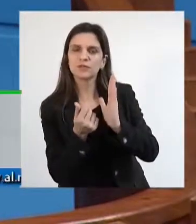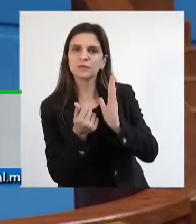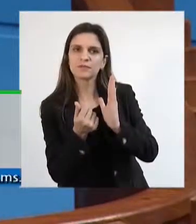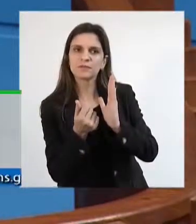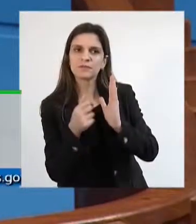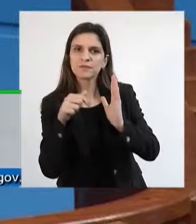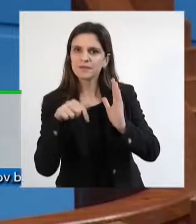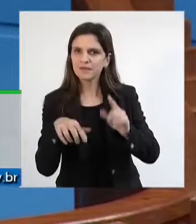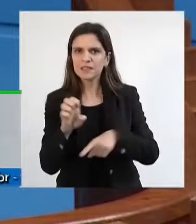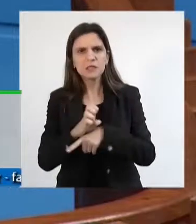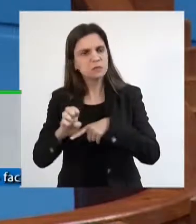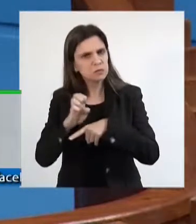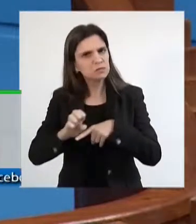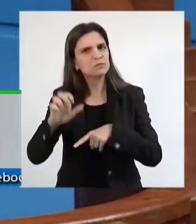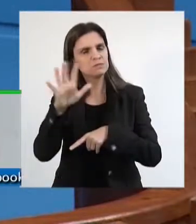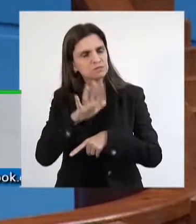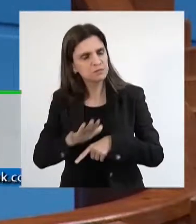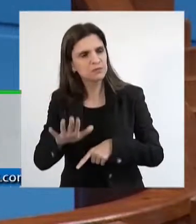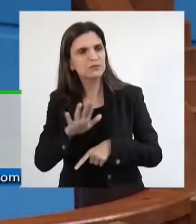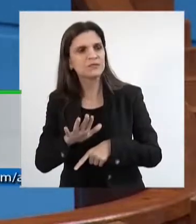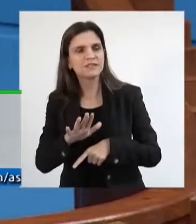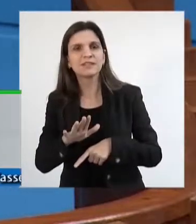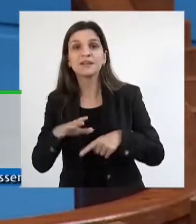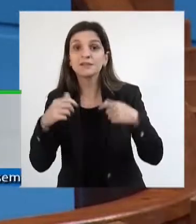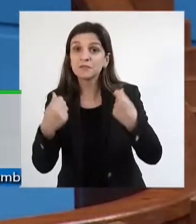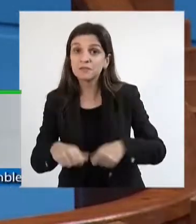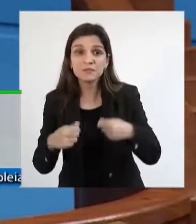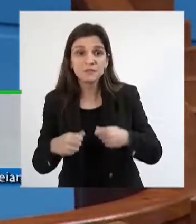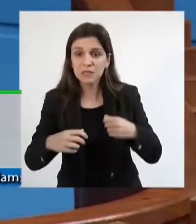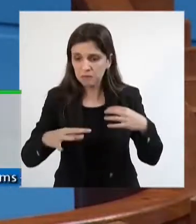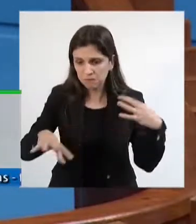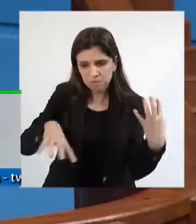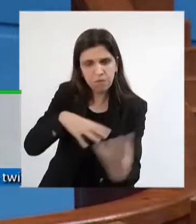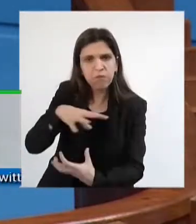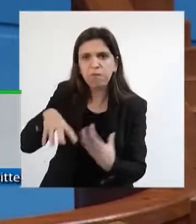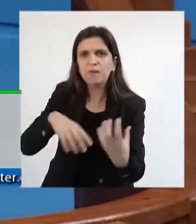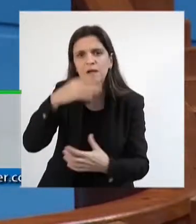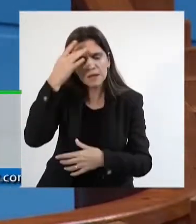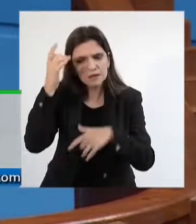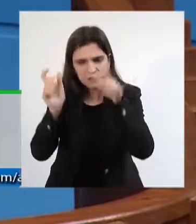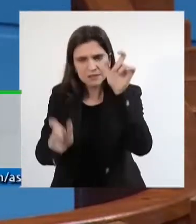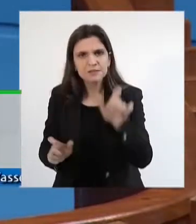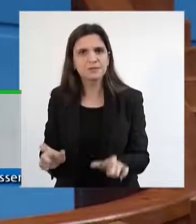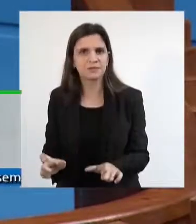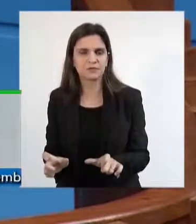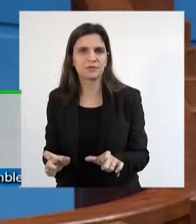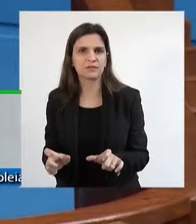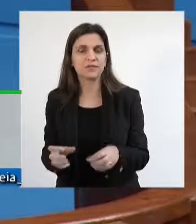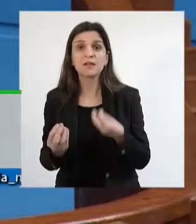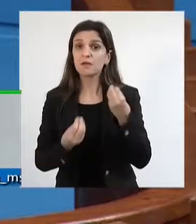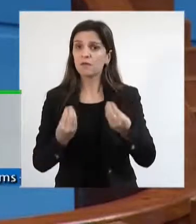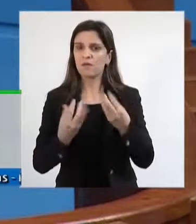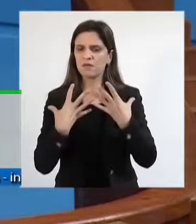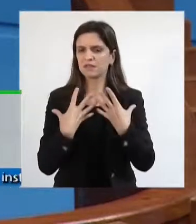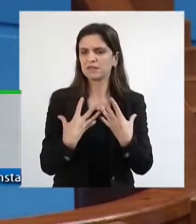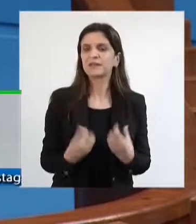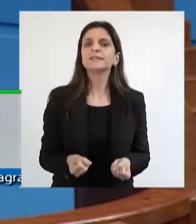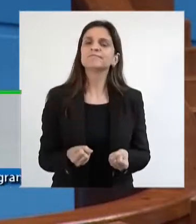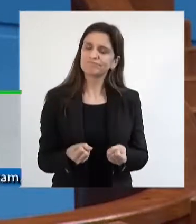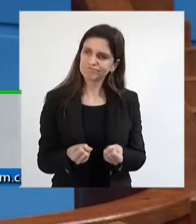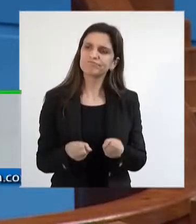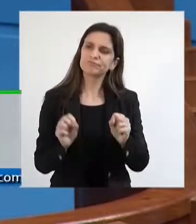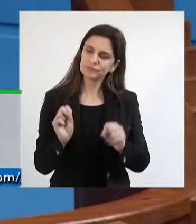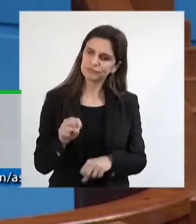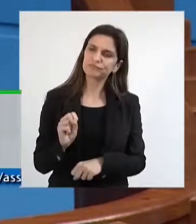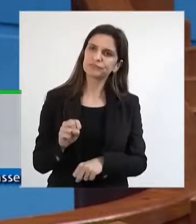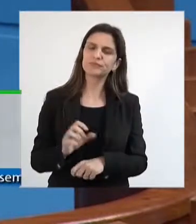também tem que tomar essa mesma atitude. Não podemos aceitar passivamente esse reajuste tão alto